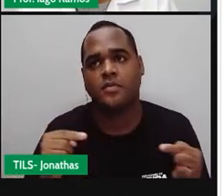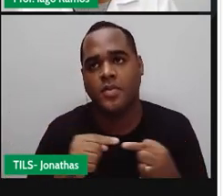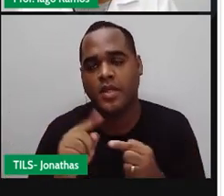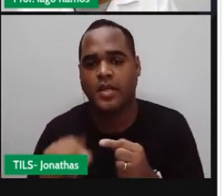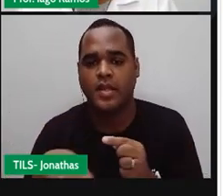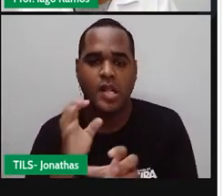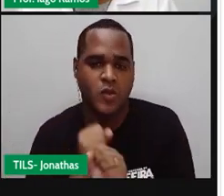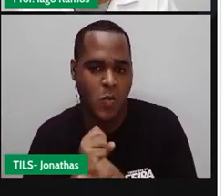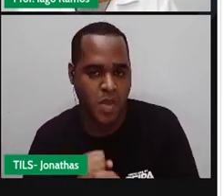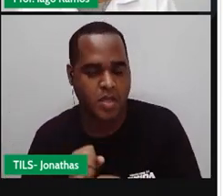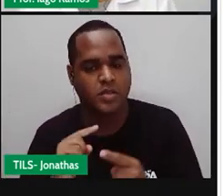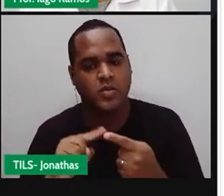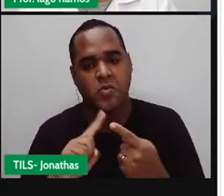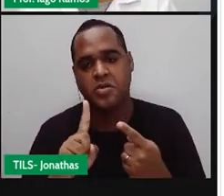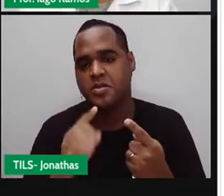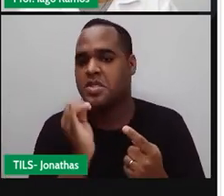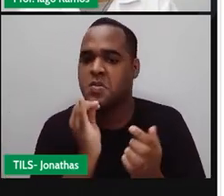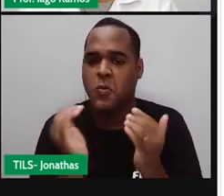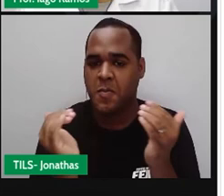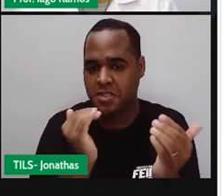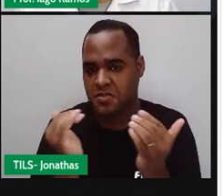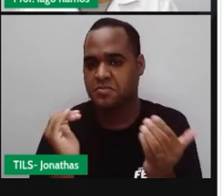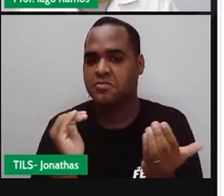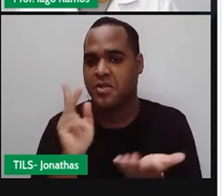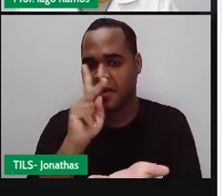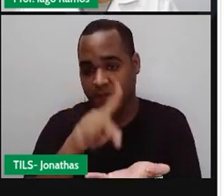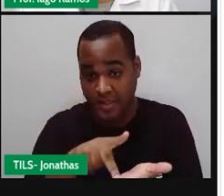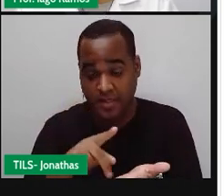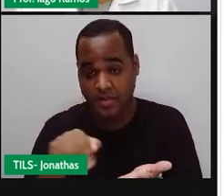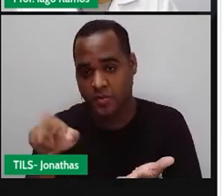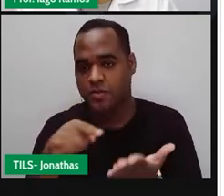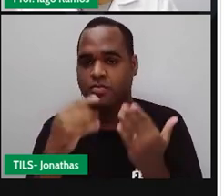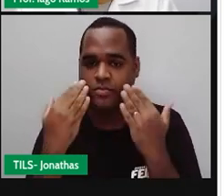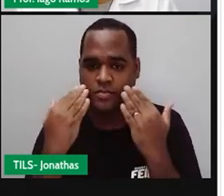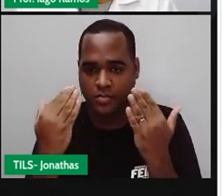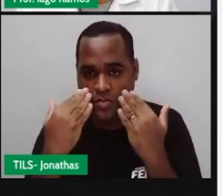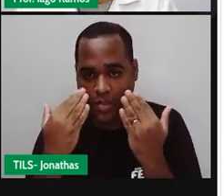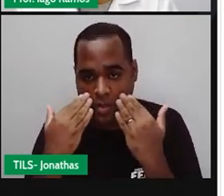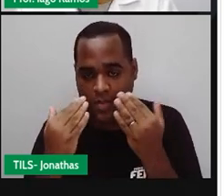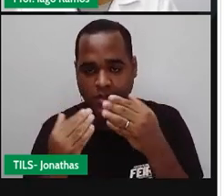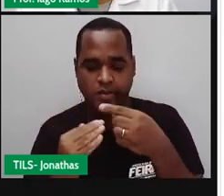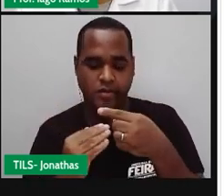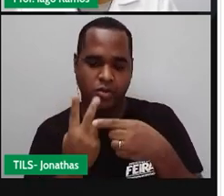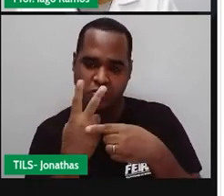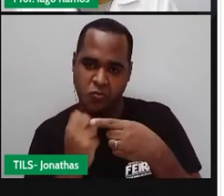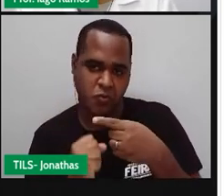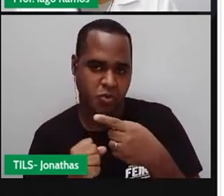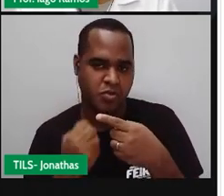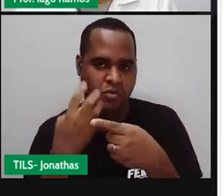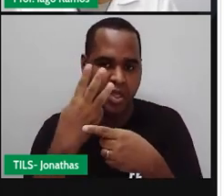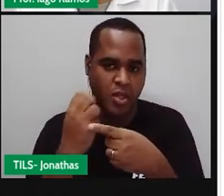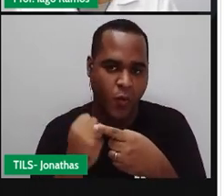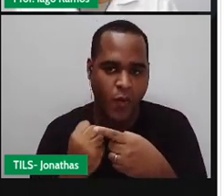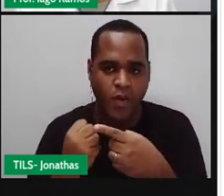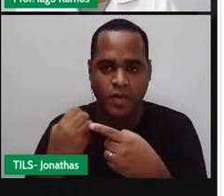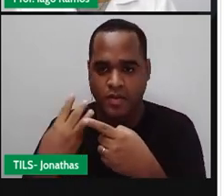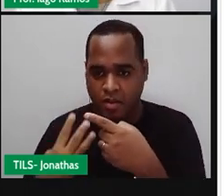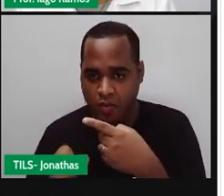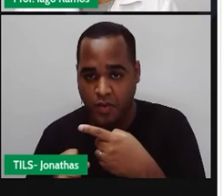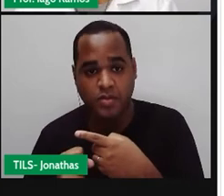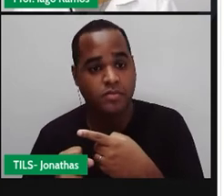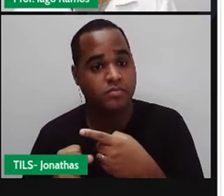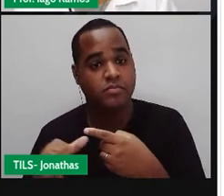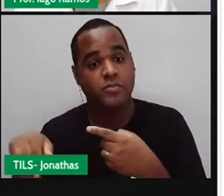representar a situação através de uma fração Tá bom mas mas